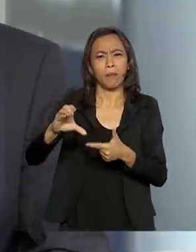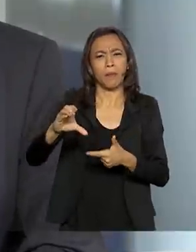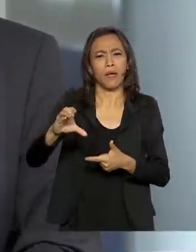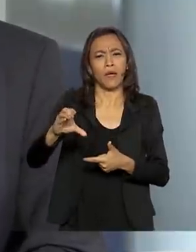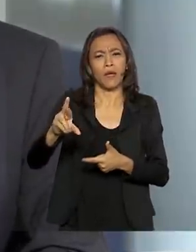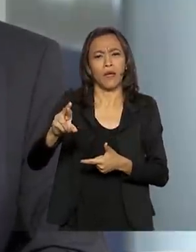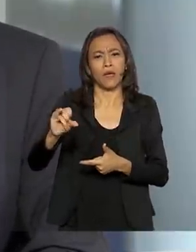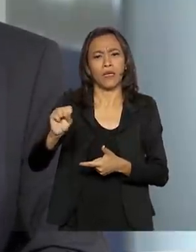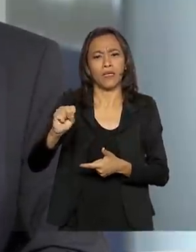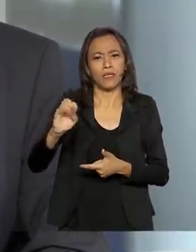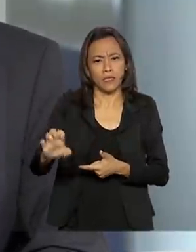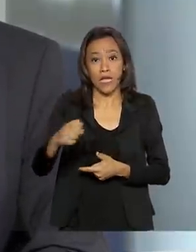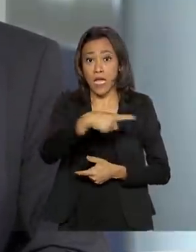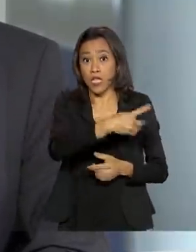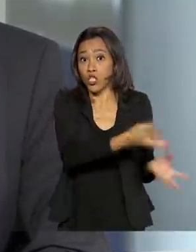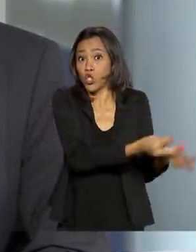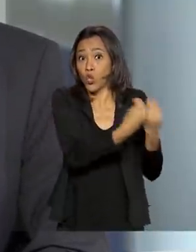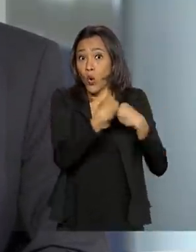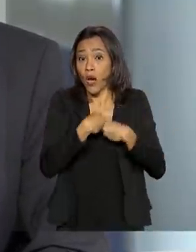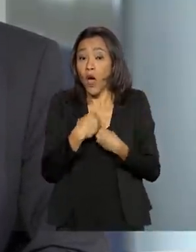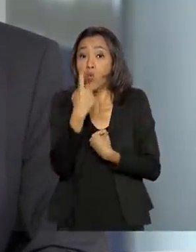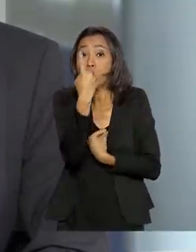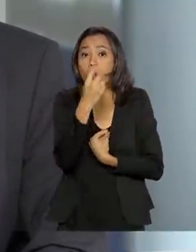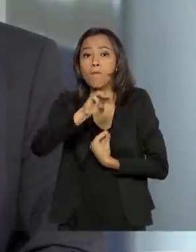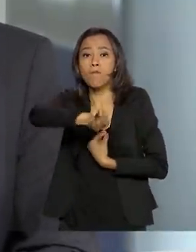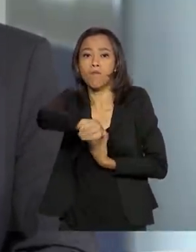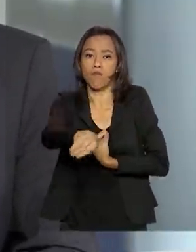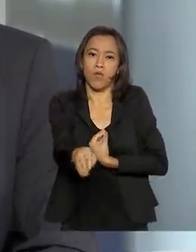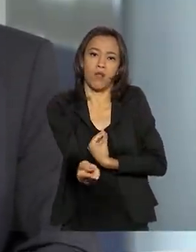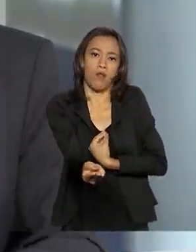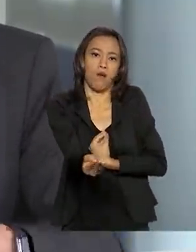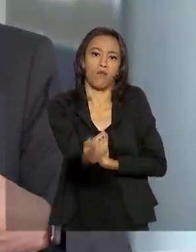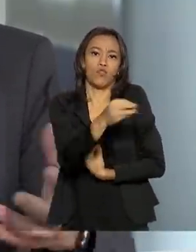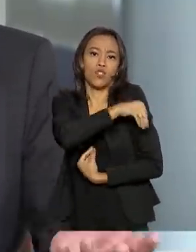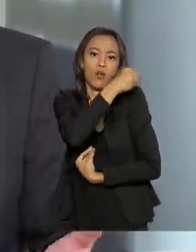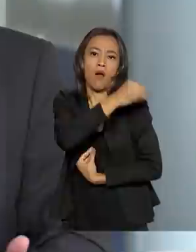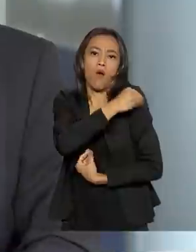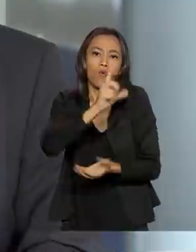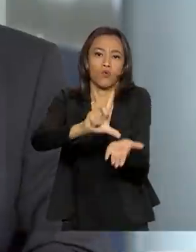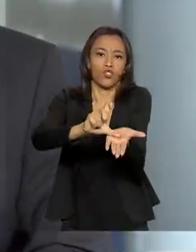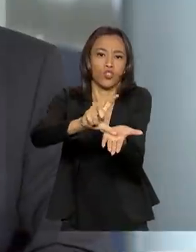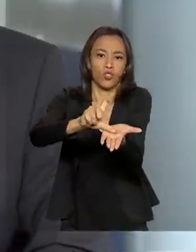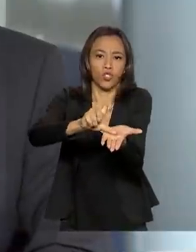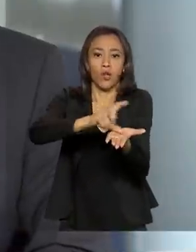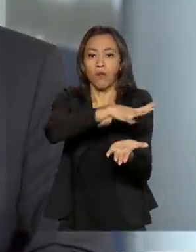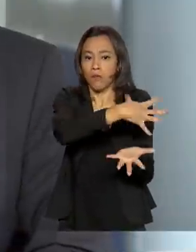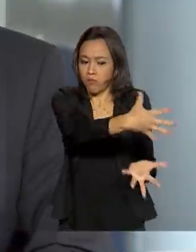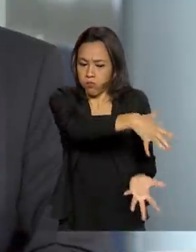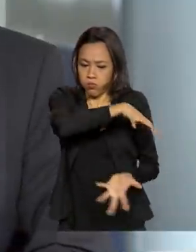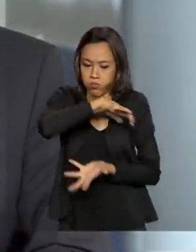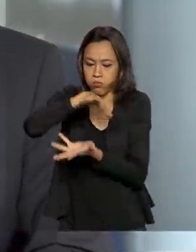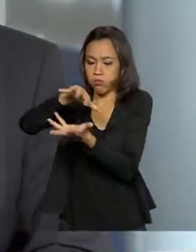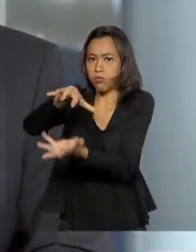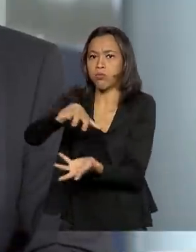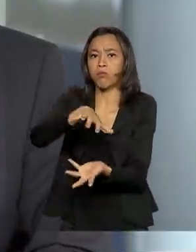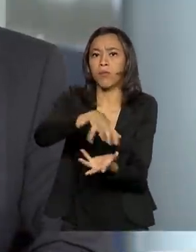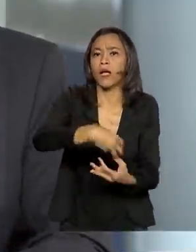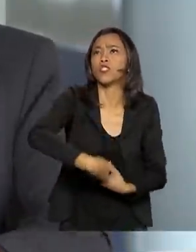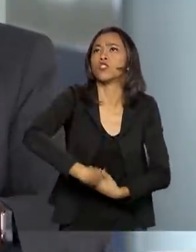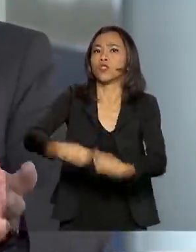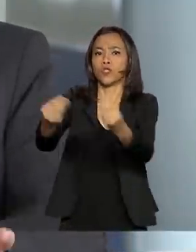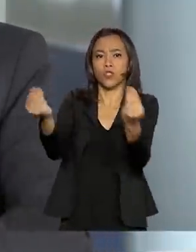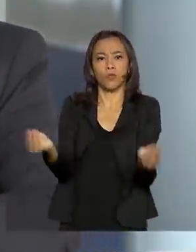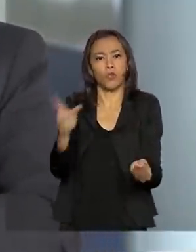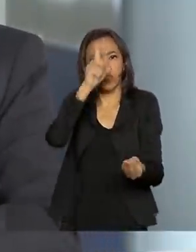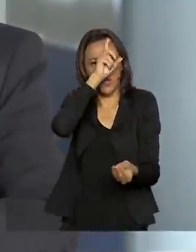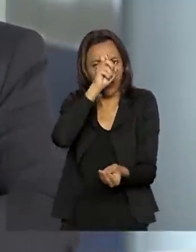1 milhão de álcool gel para ser distribuído também em toda a rede de saúde e